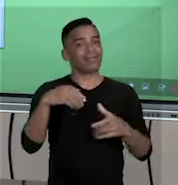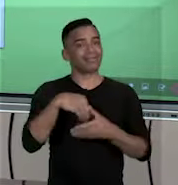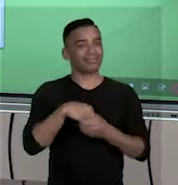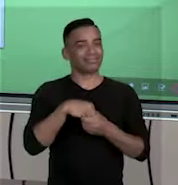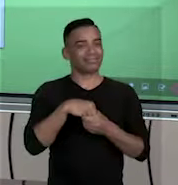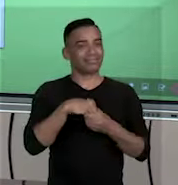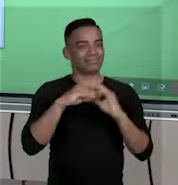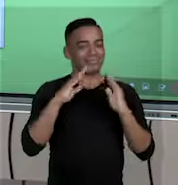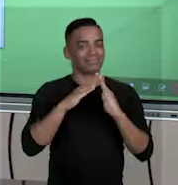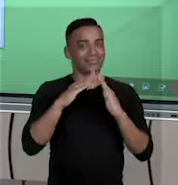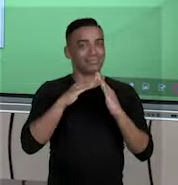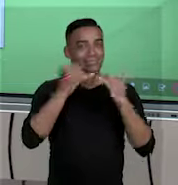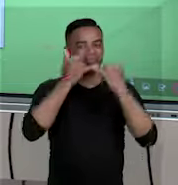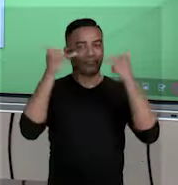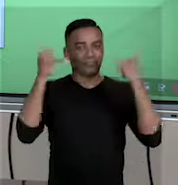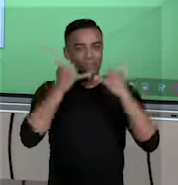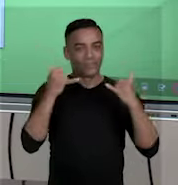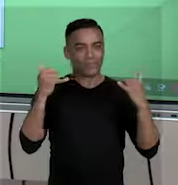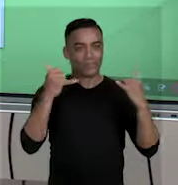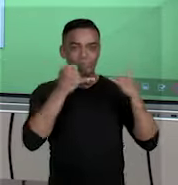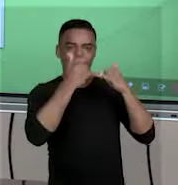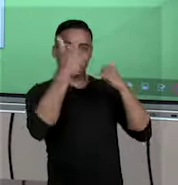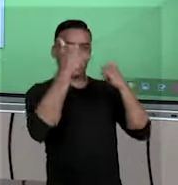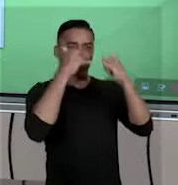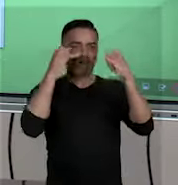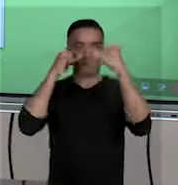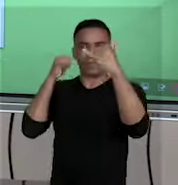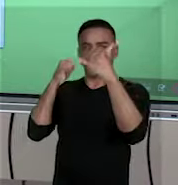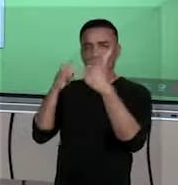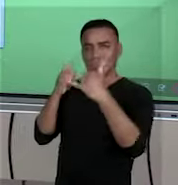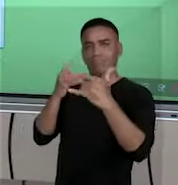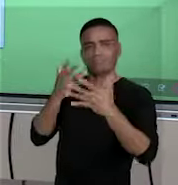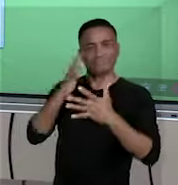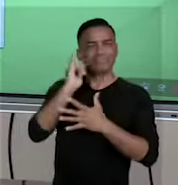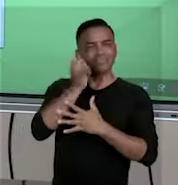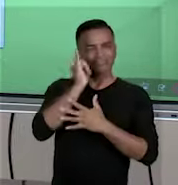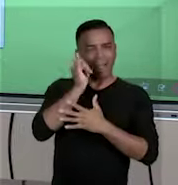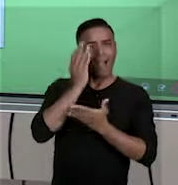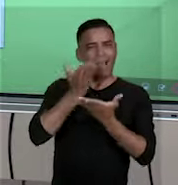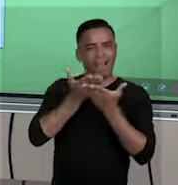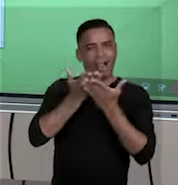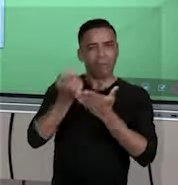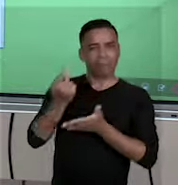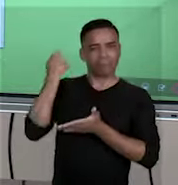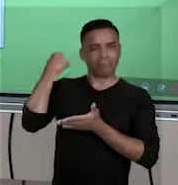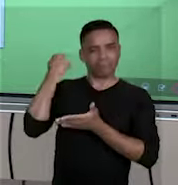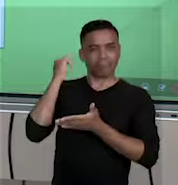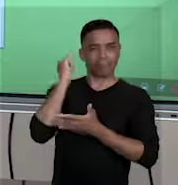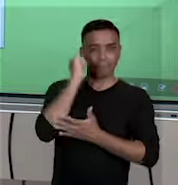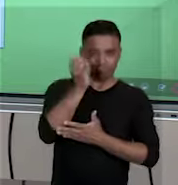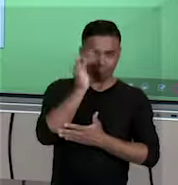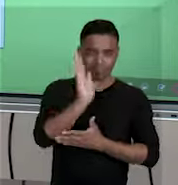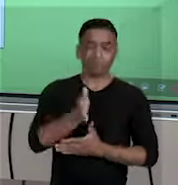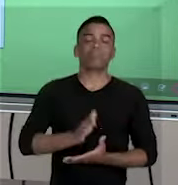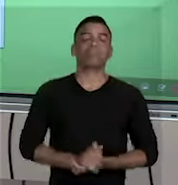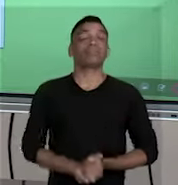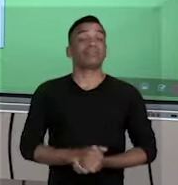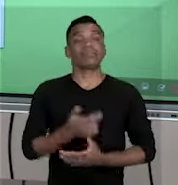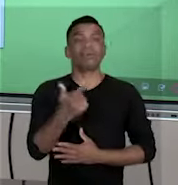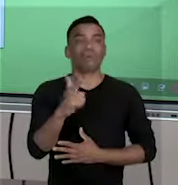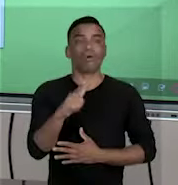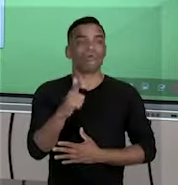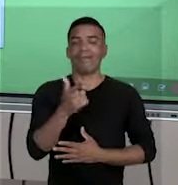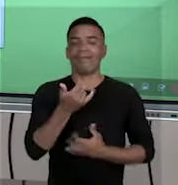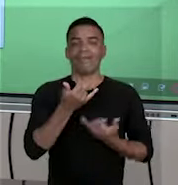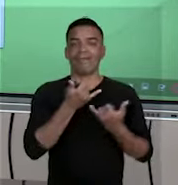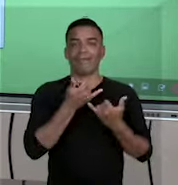por meio dos fios condutores, né, que nós já falamos nas aulas anteriores desses fios. E aí, a gente não tem essa